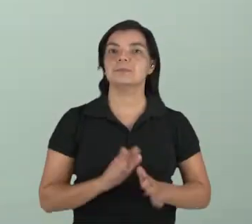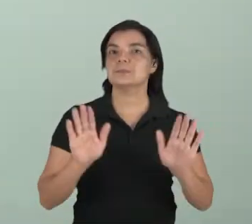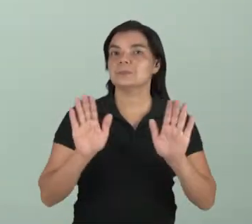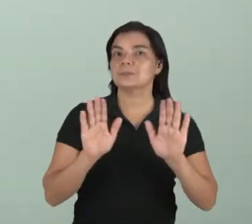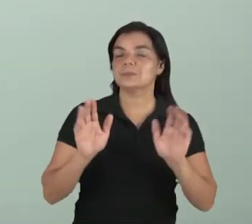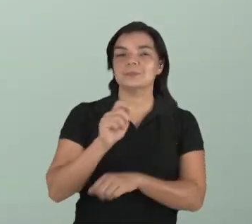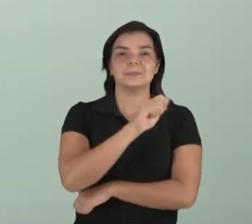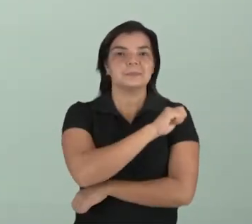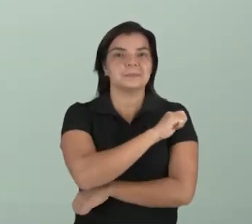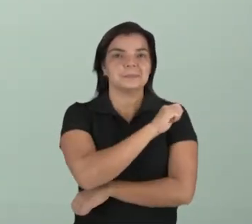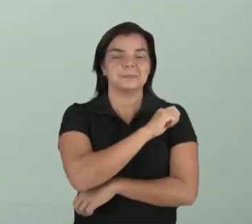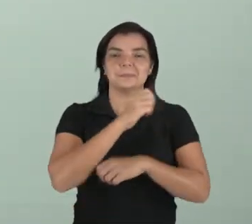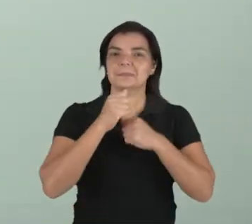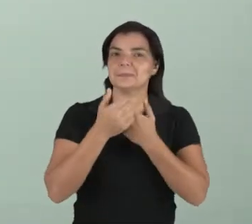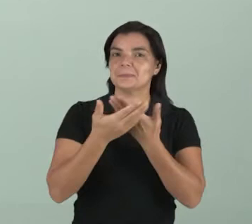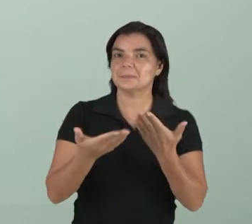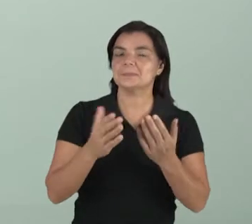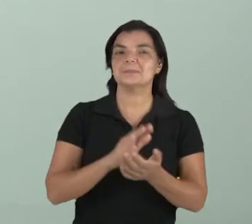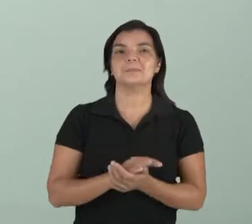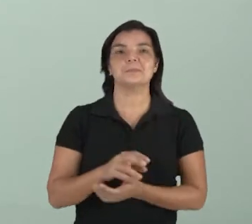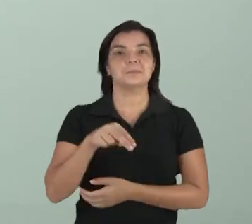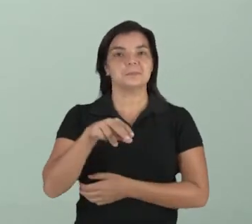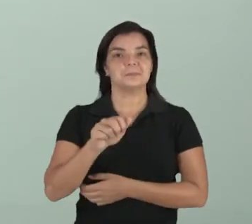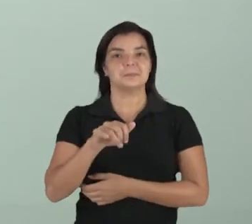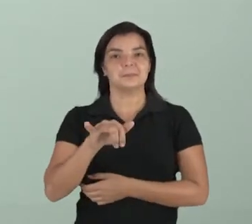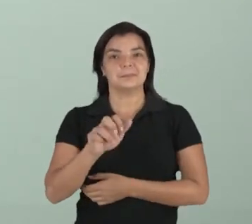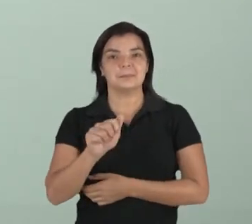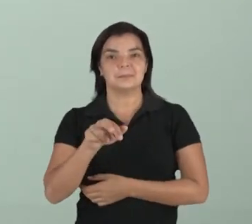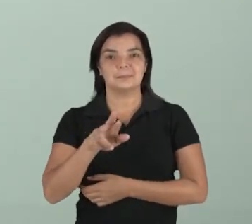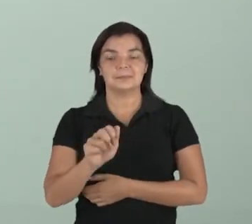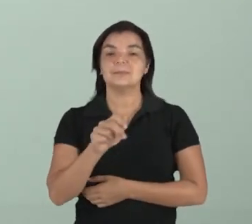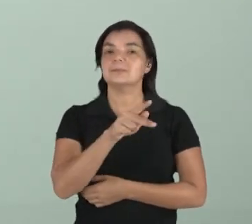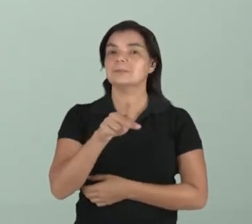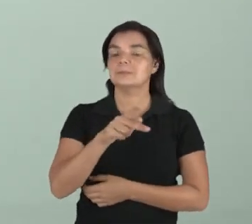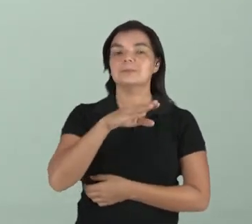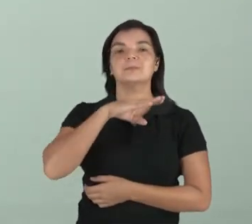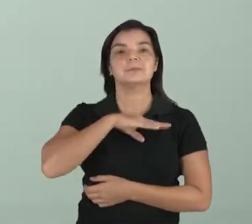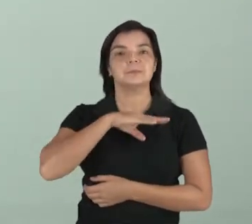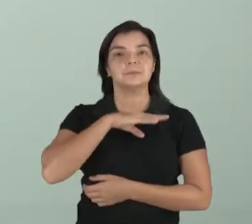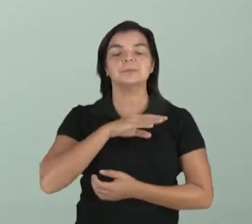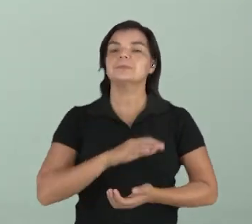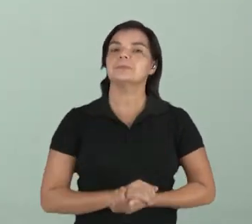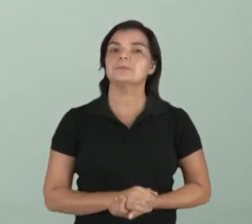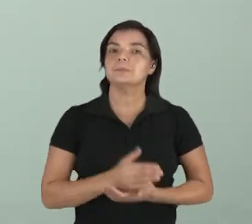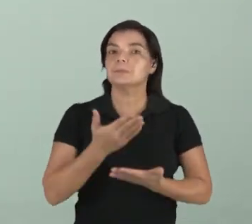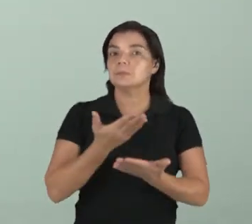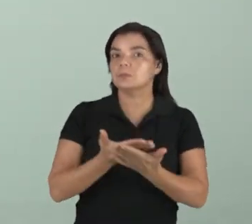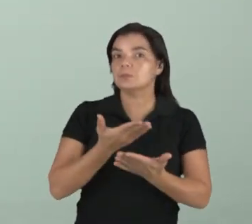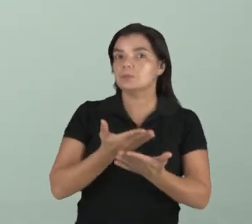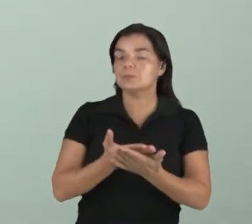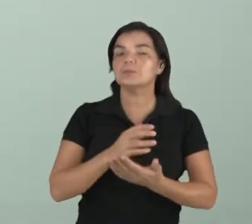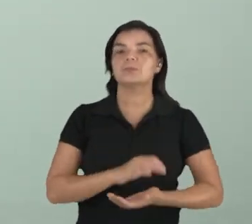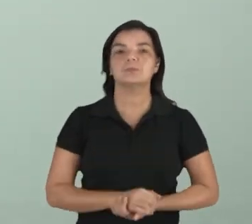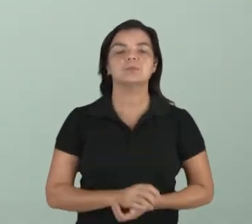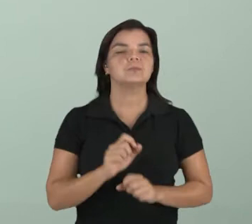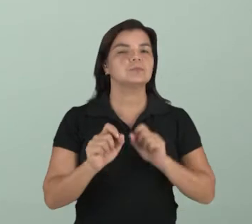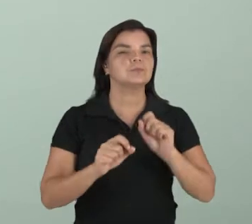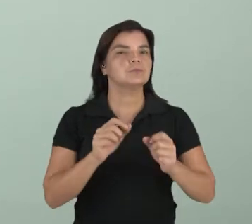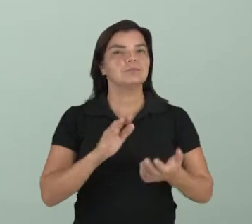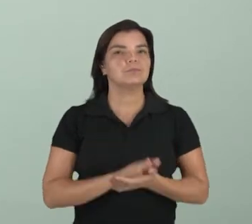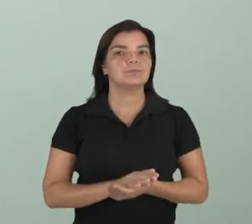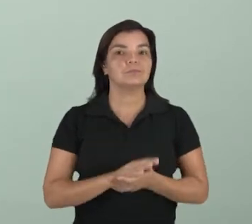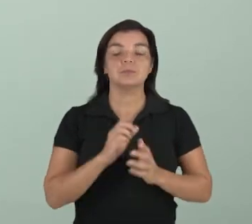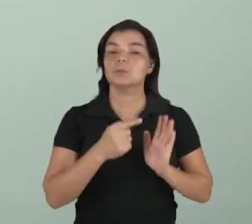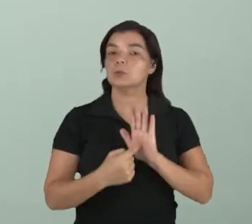Olá, queridos alunos, tudo bem? Eu me chamo Nayara e sou professora de língua portuguesa e hoje nós iremos trabalhar um pouquinho